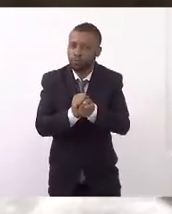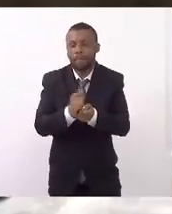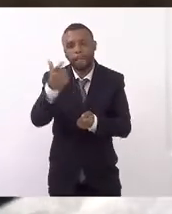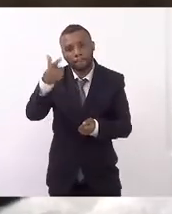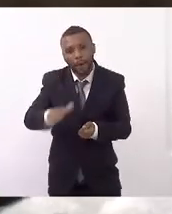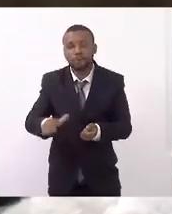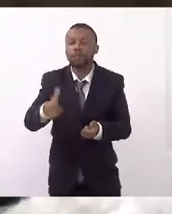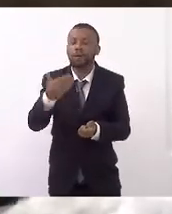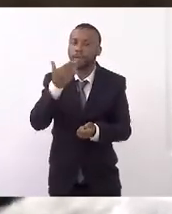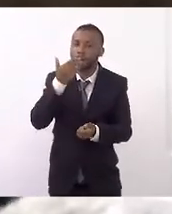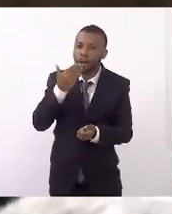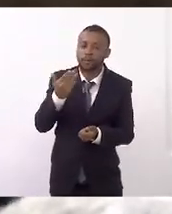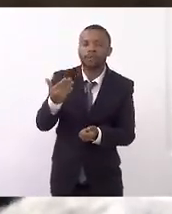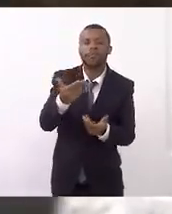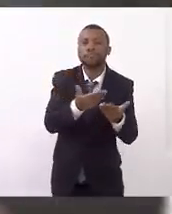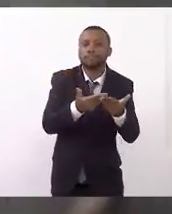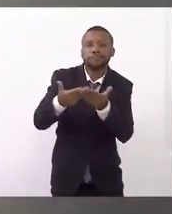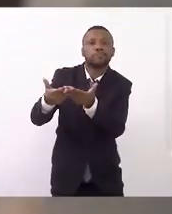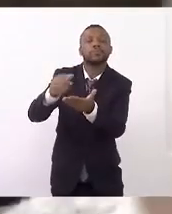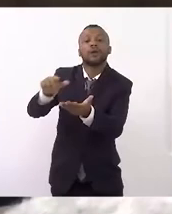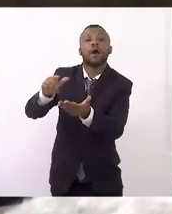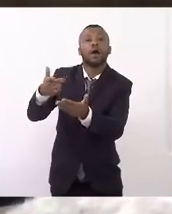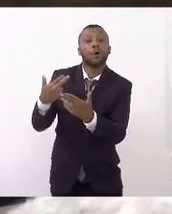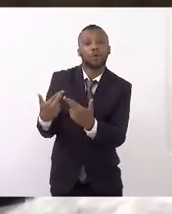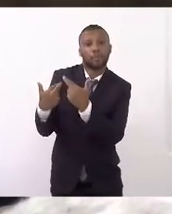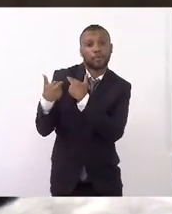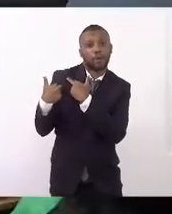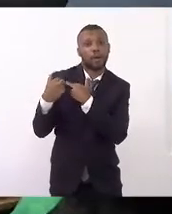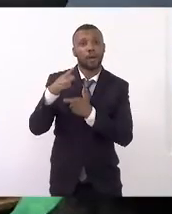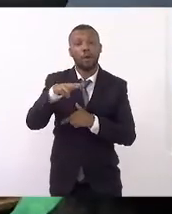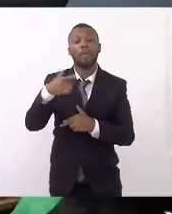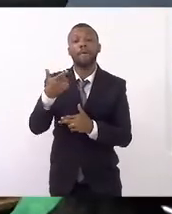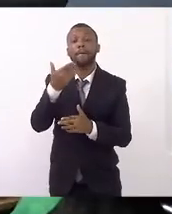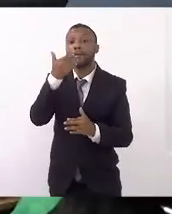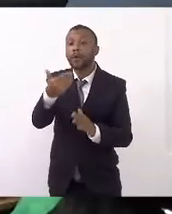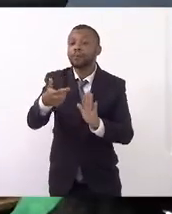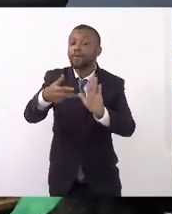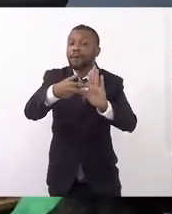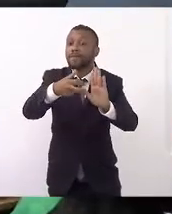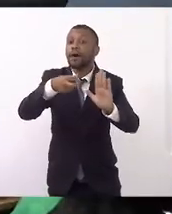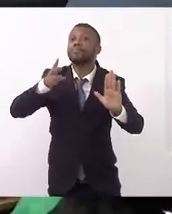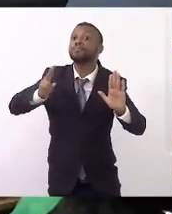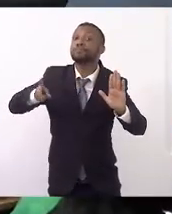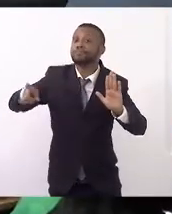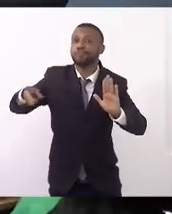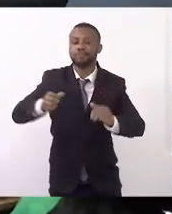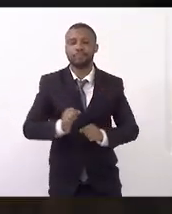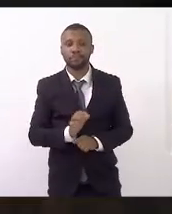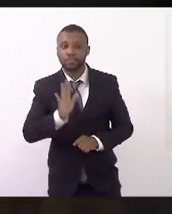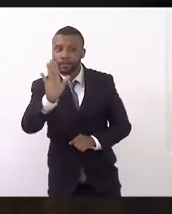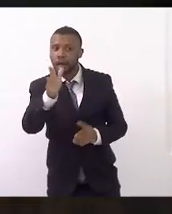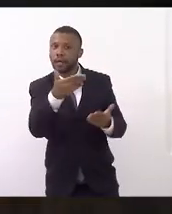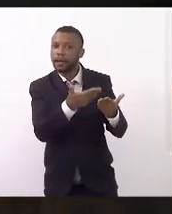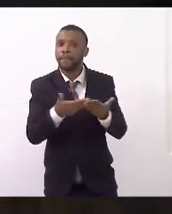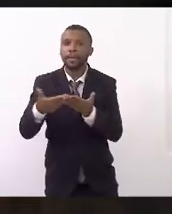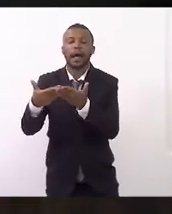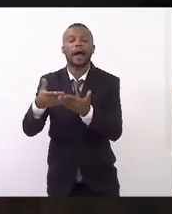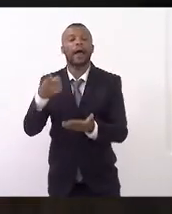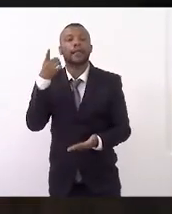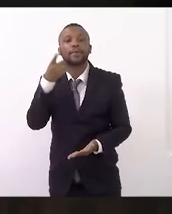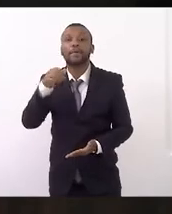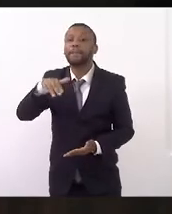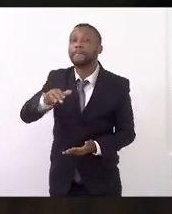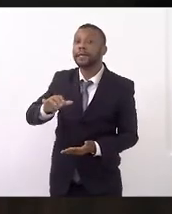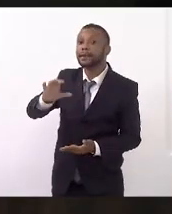com responsabilidade é pela manutenção ao veto. Para encaminhar, presidente. Encaminhar, deputado Carlos Mink, em